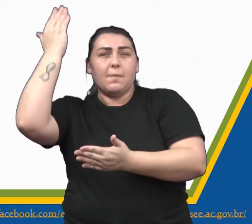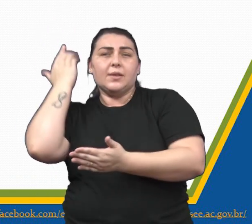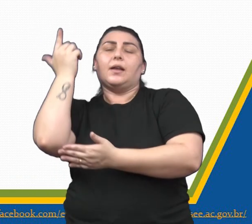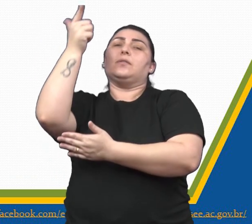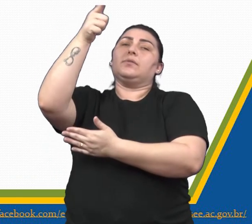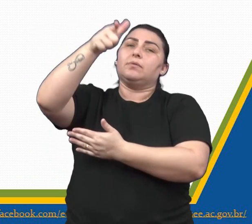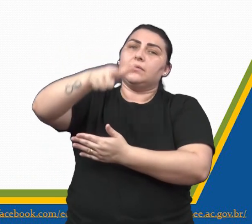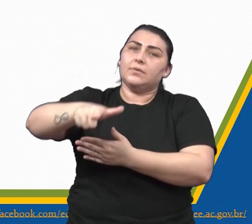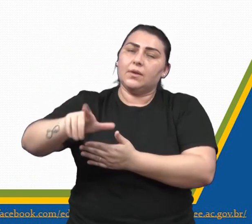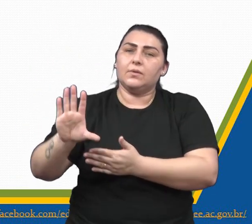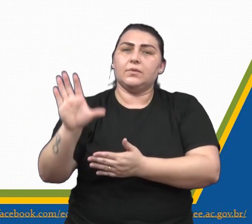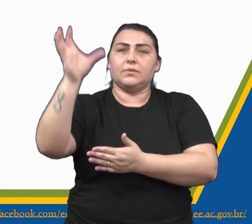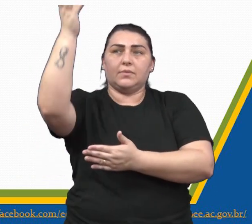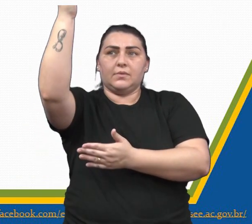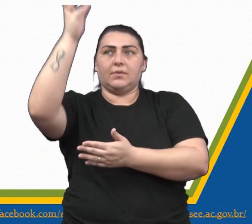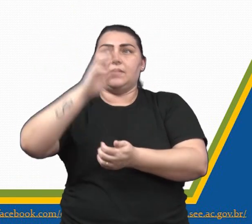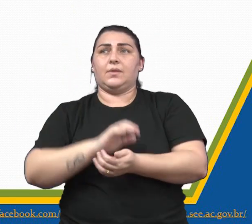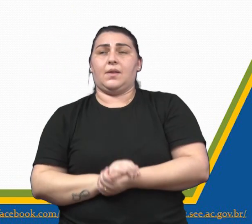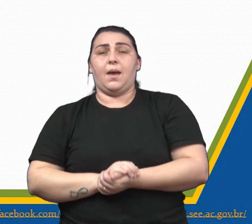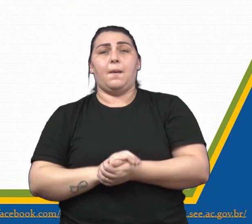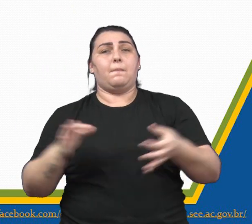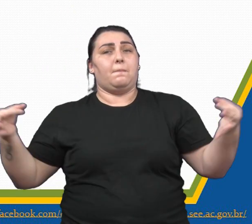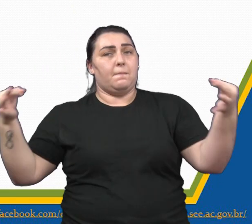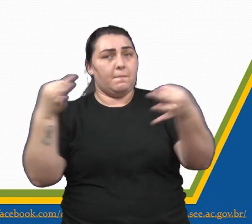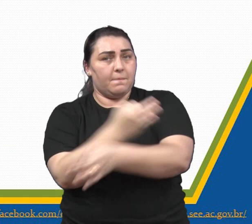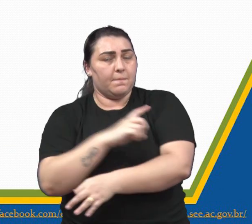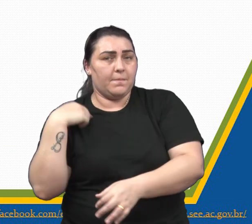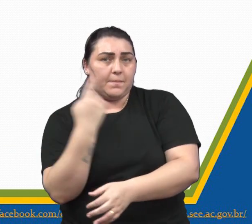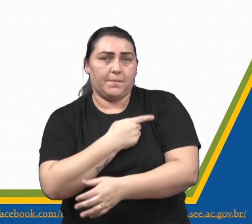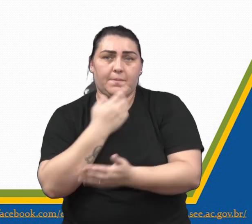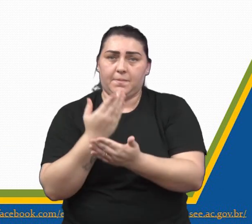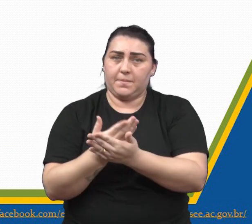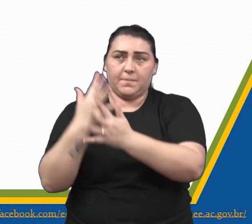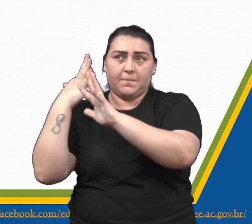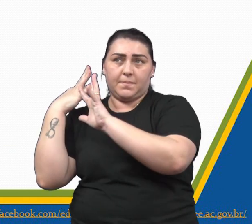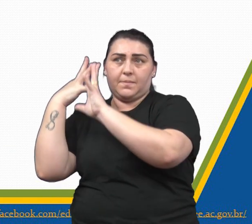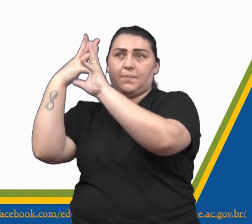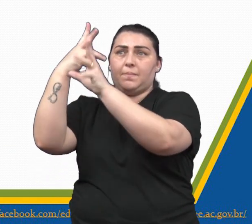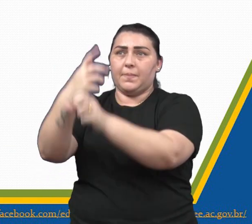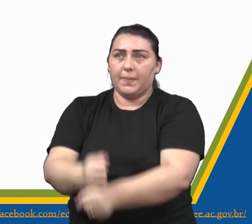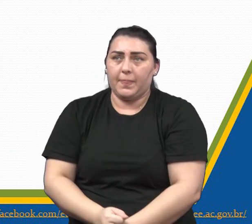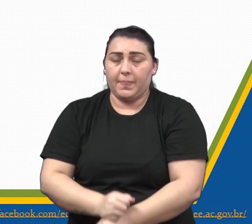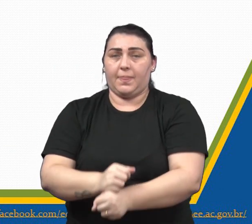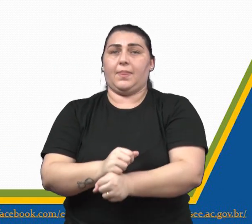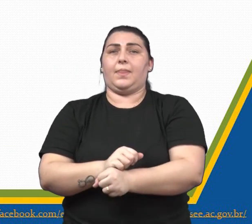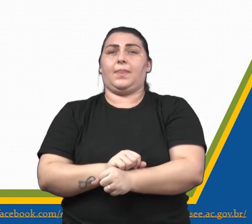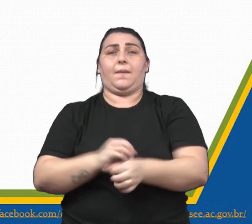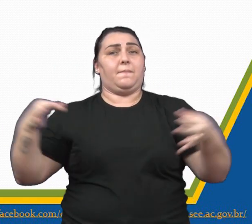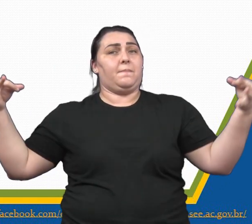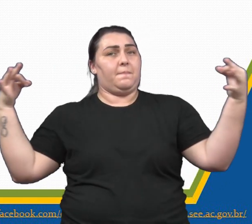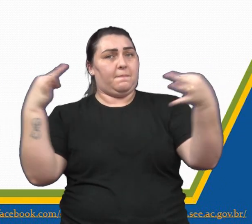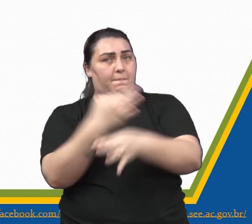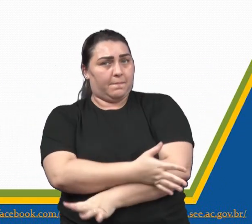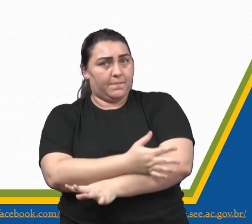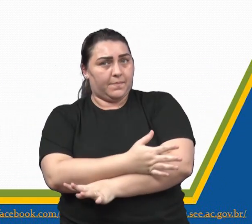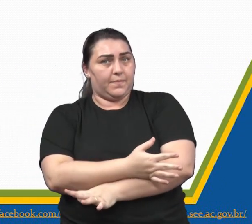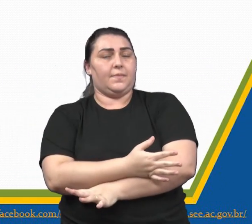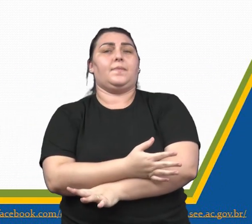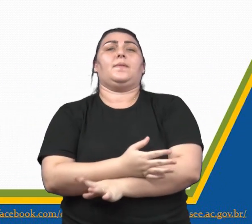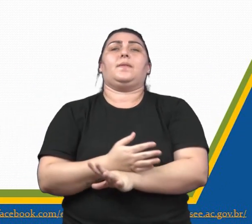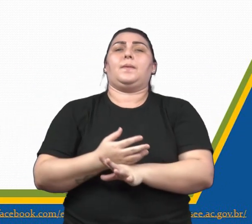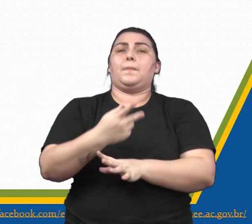repetiu. Então é isso. Para concluir nossa aula, vamos revisar? Ações concluídas,